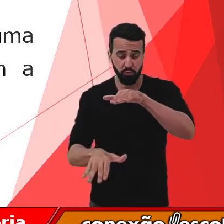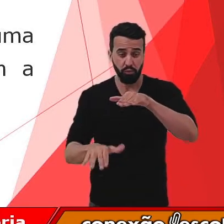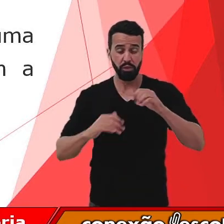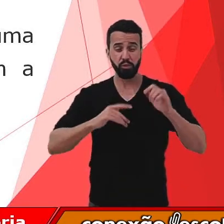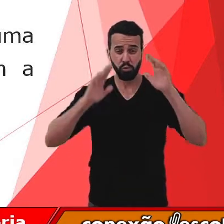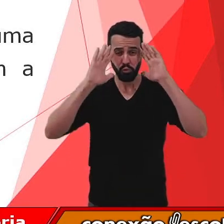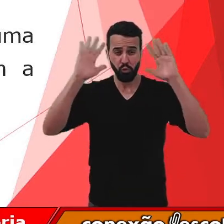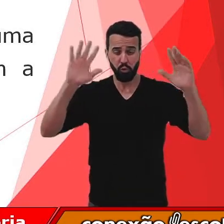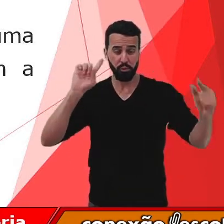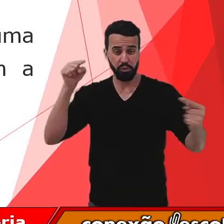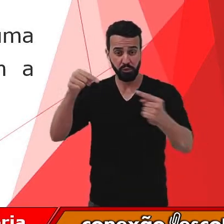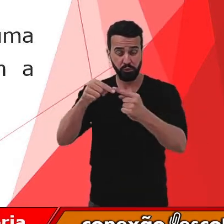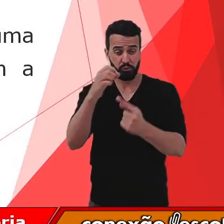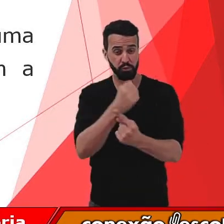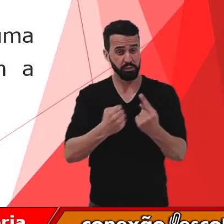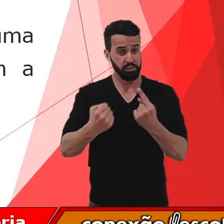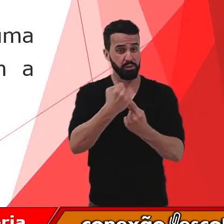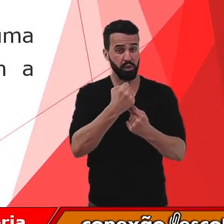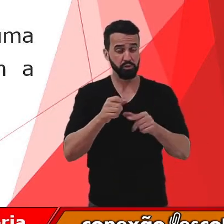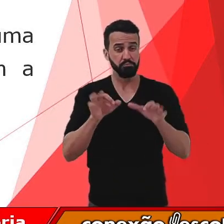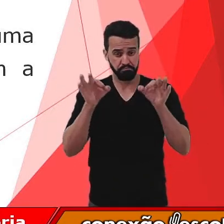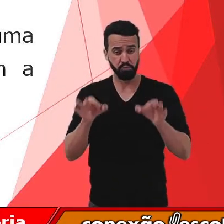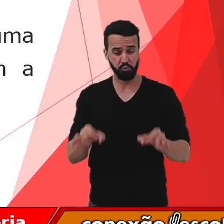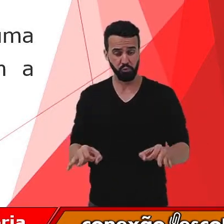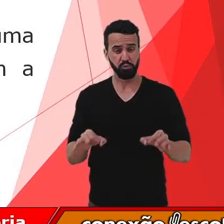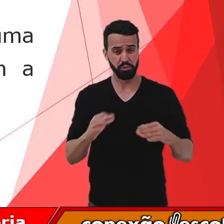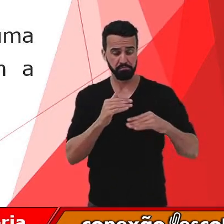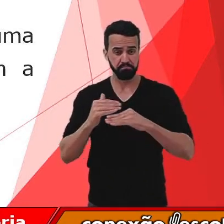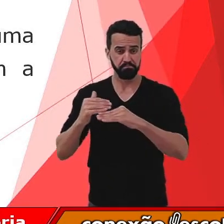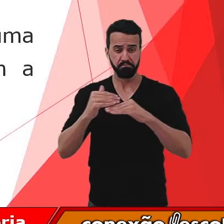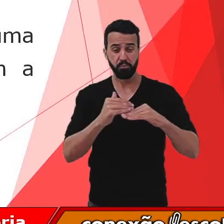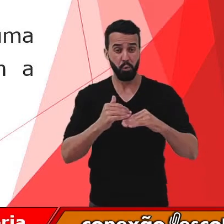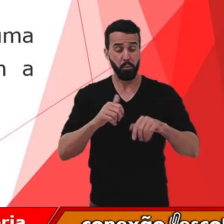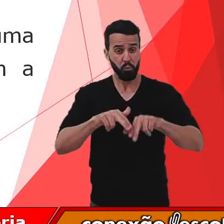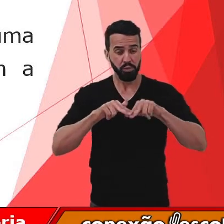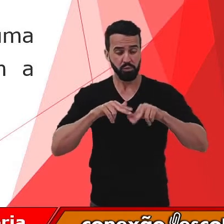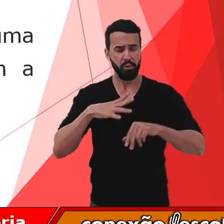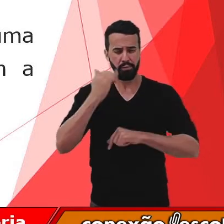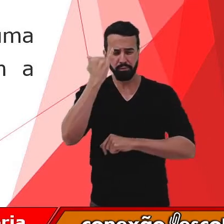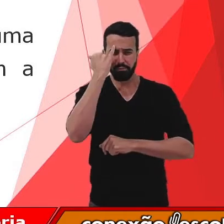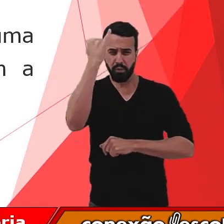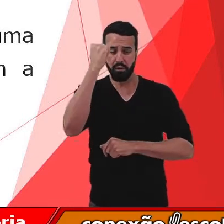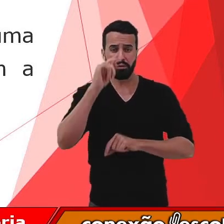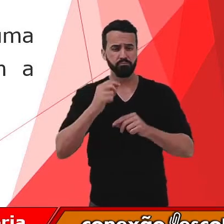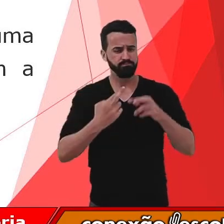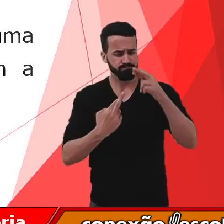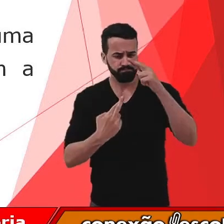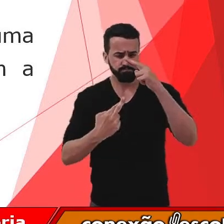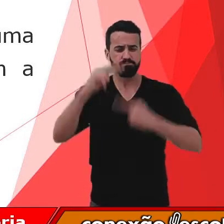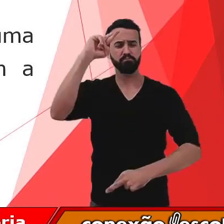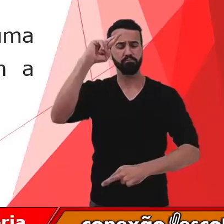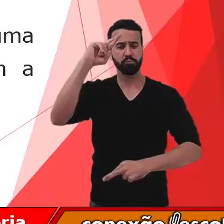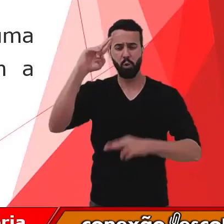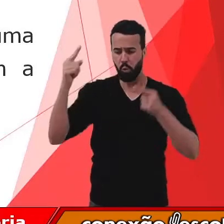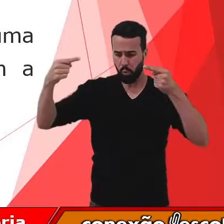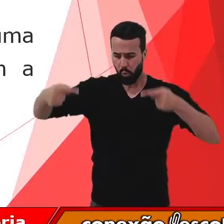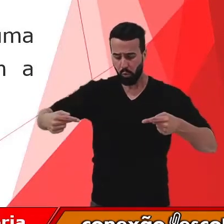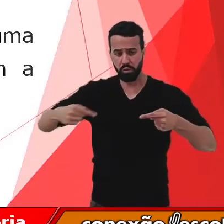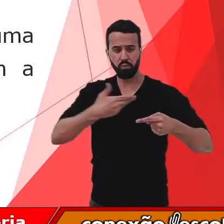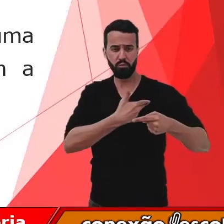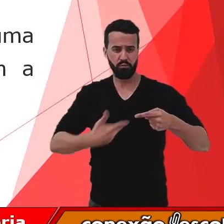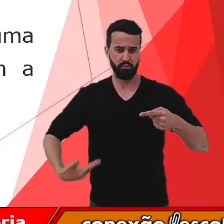mais justa mantiveram aceso essa ideia deles se rebelarem contra o